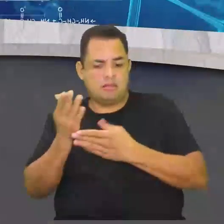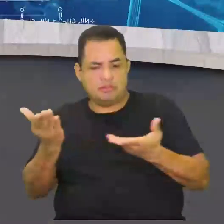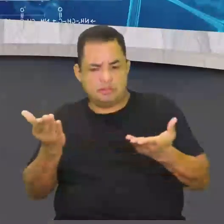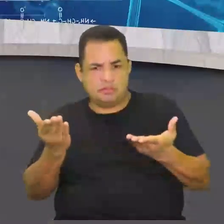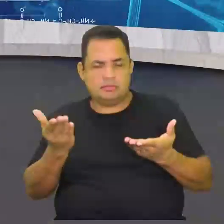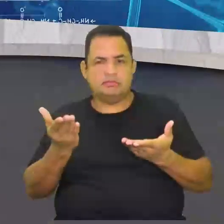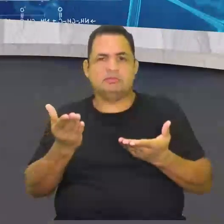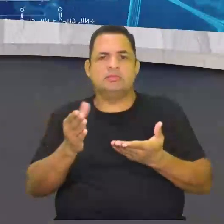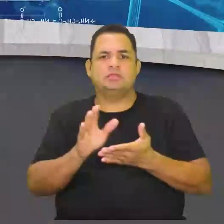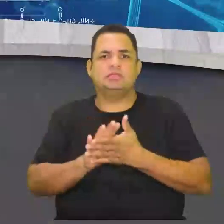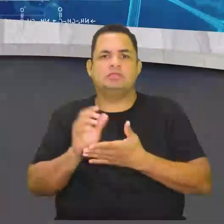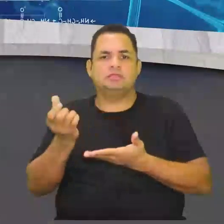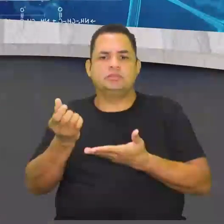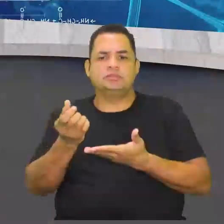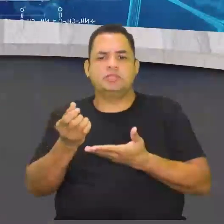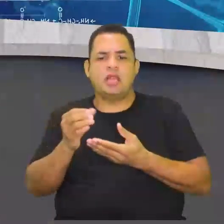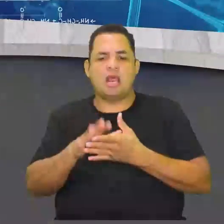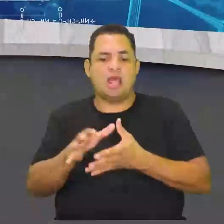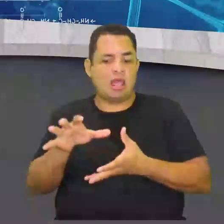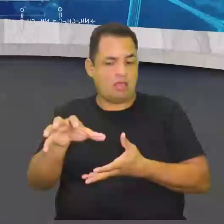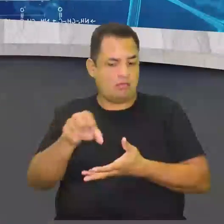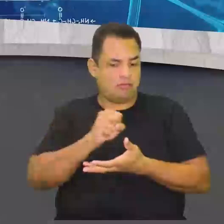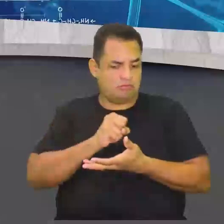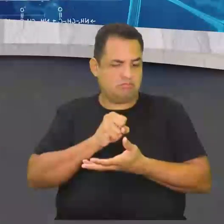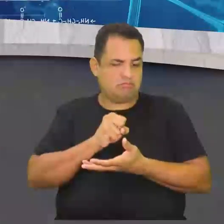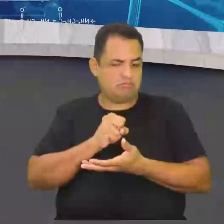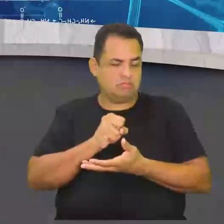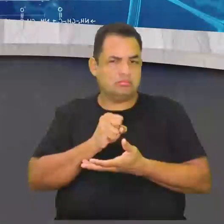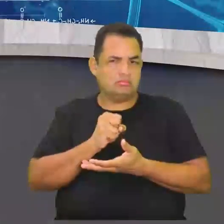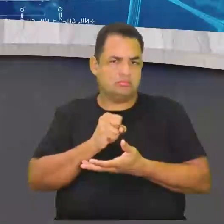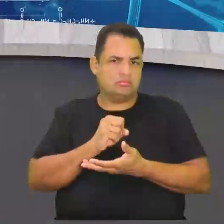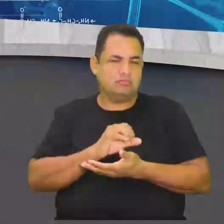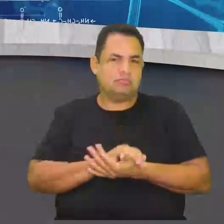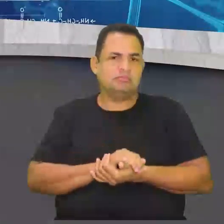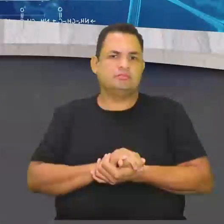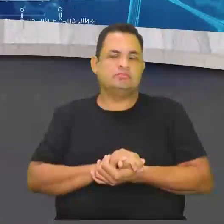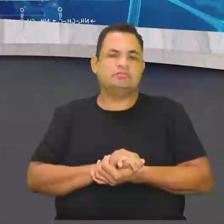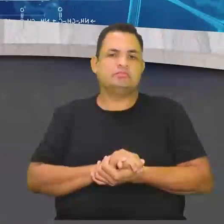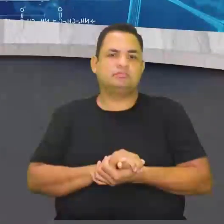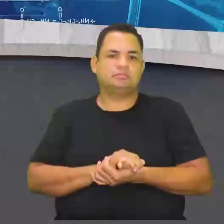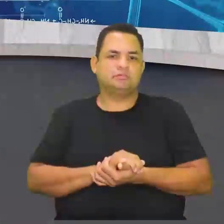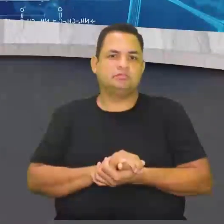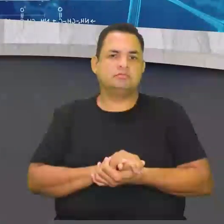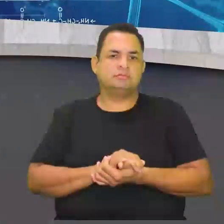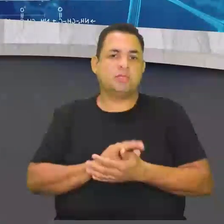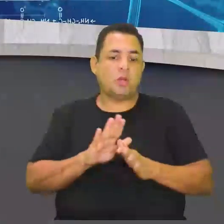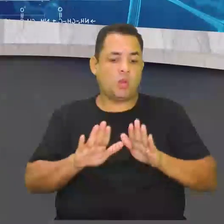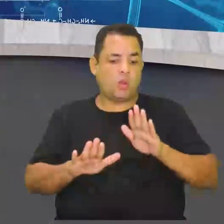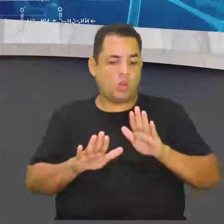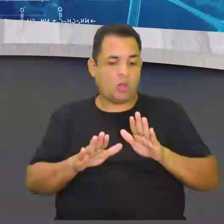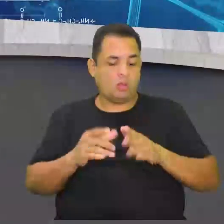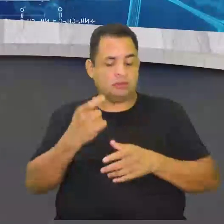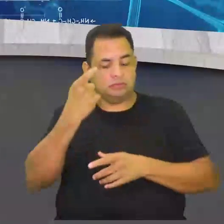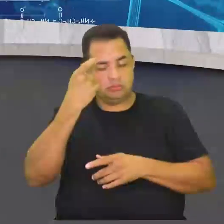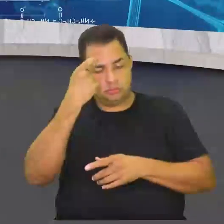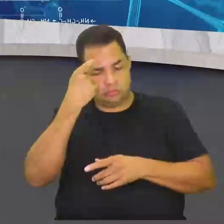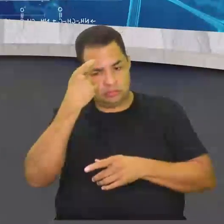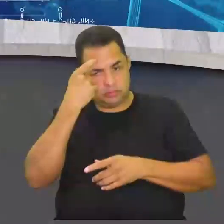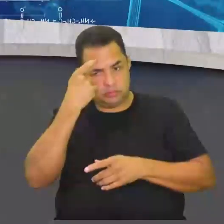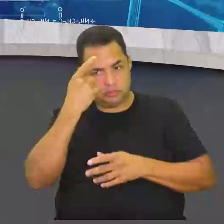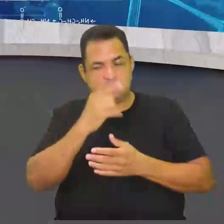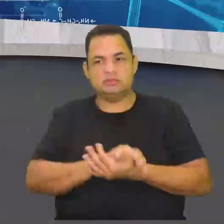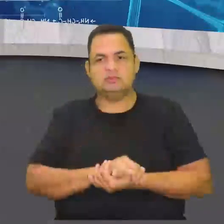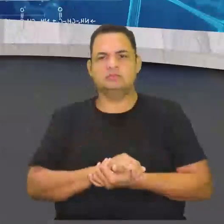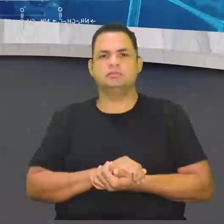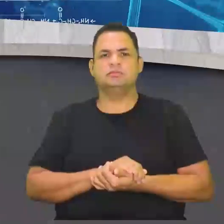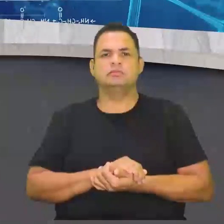recolhido aquelas embalagens, que elas não sejam reutilizadas. Então, vamos ter consciência. O que